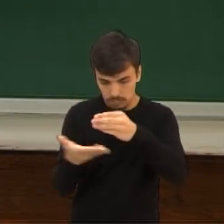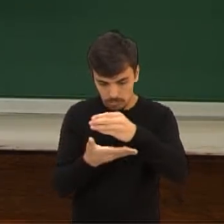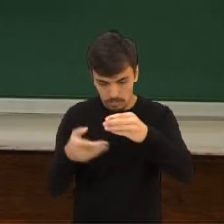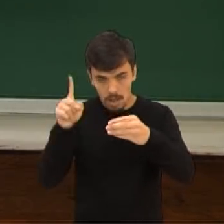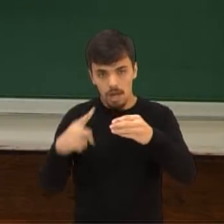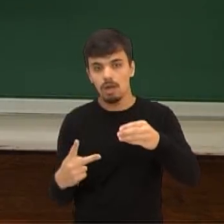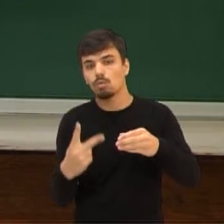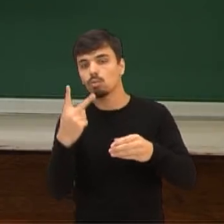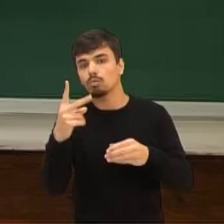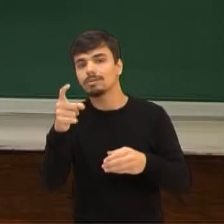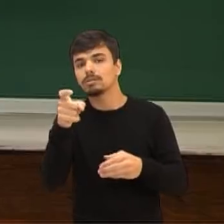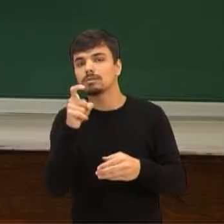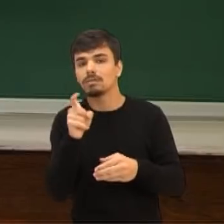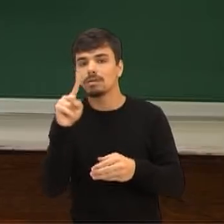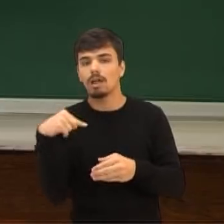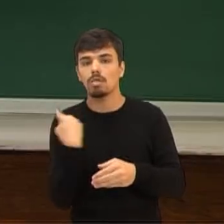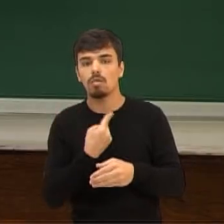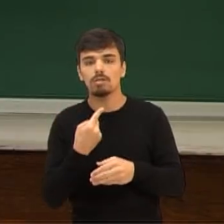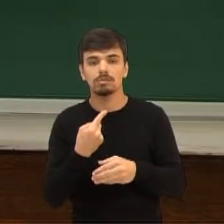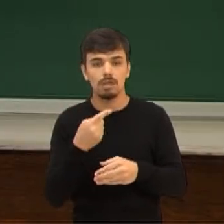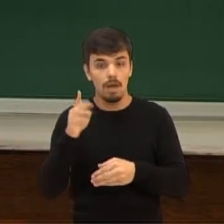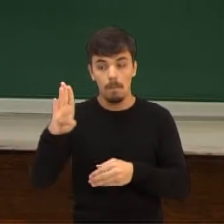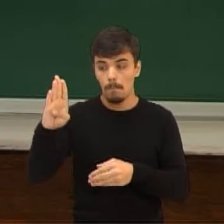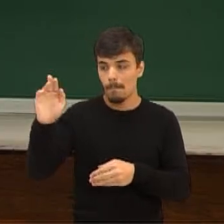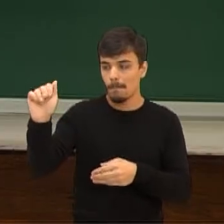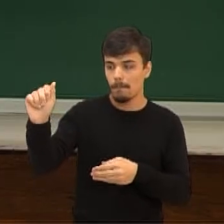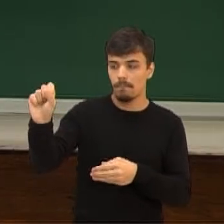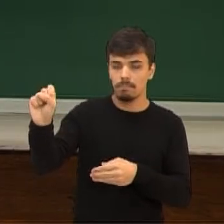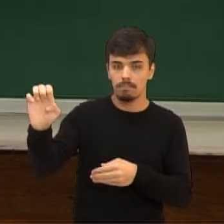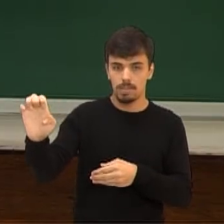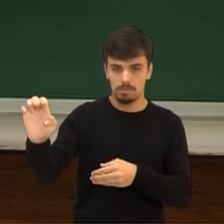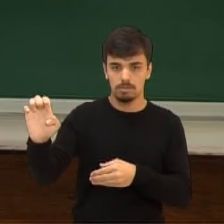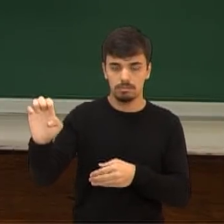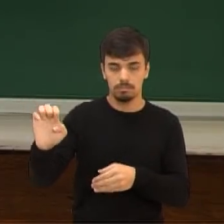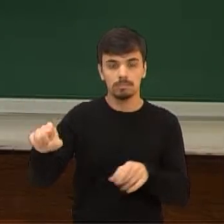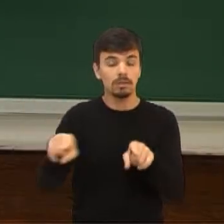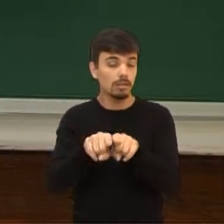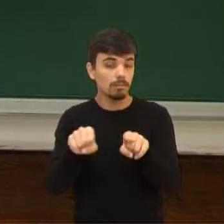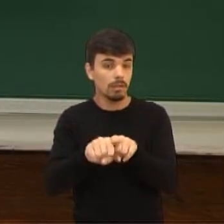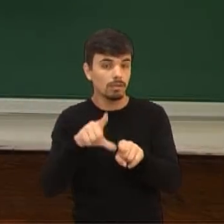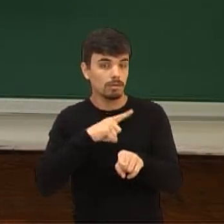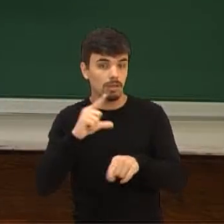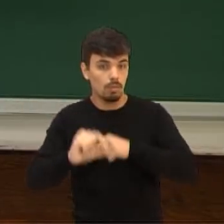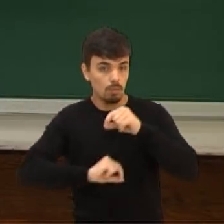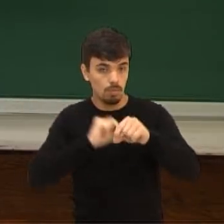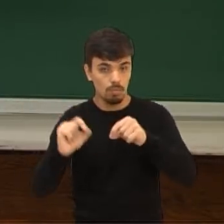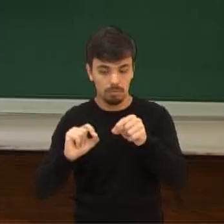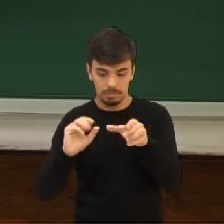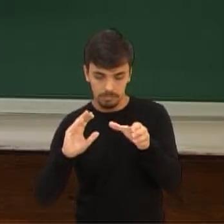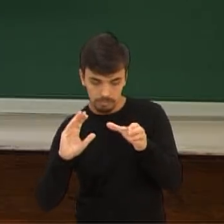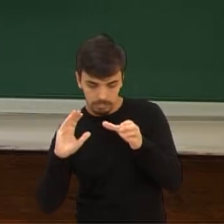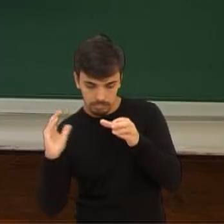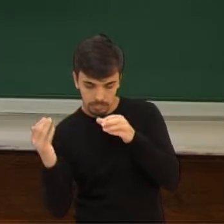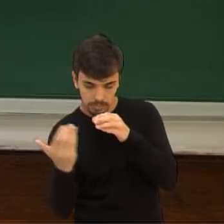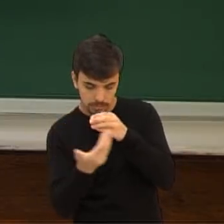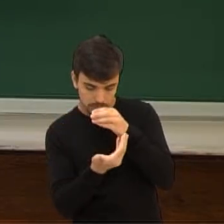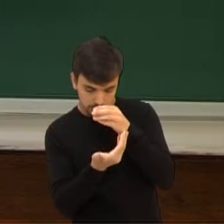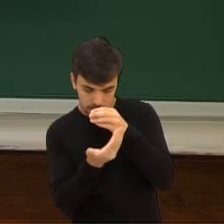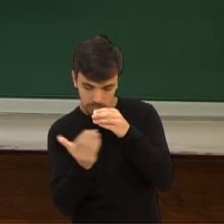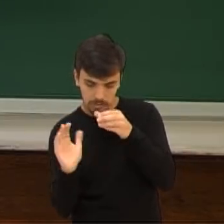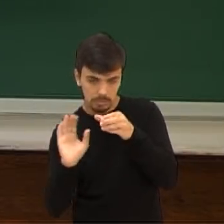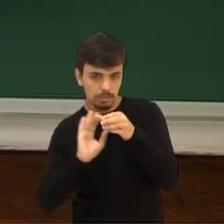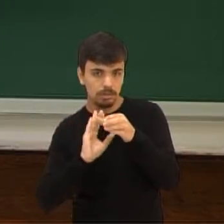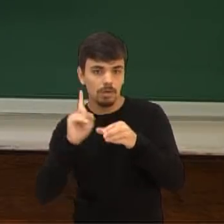as nossas bases. E nós teremos também a nossa lateral, que vai ter de comprimento, que a